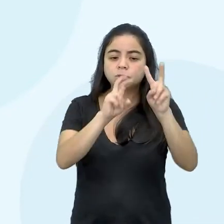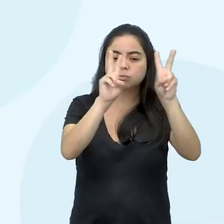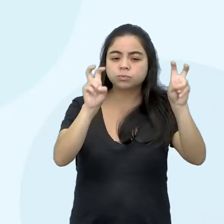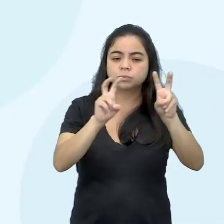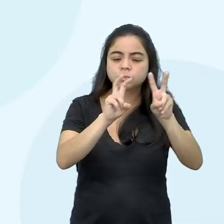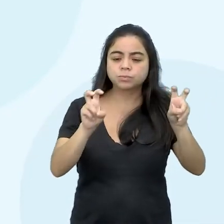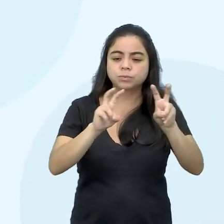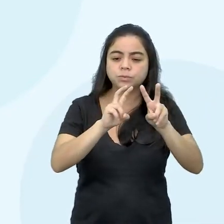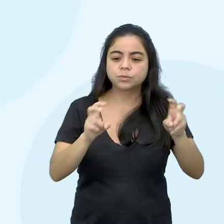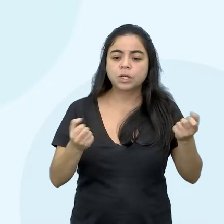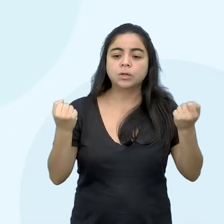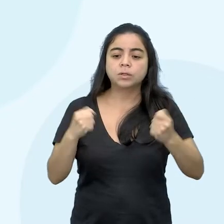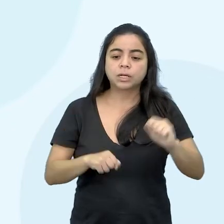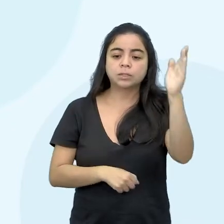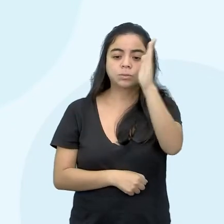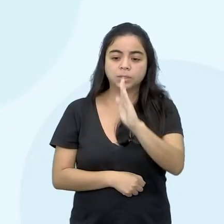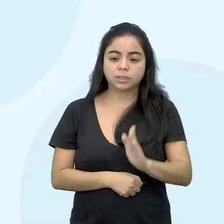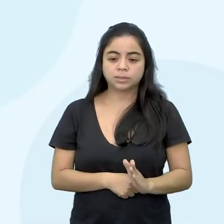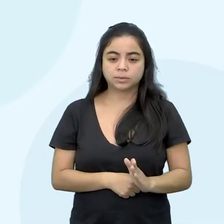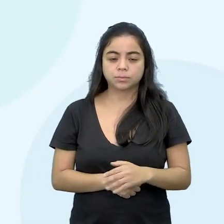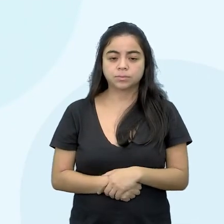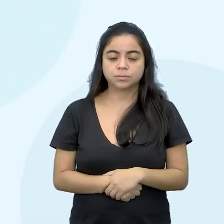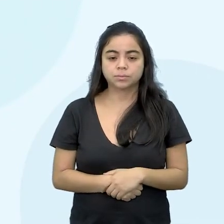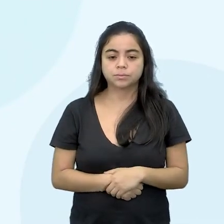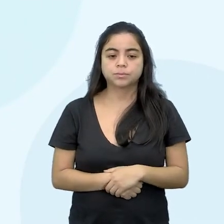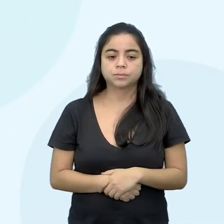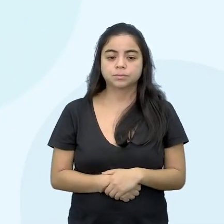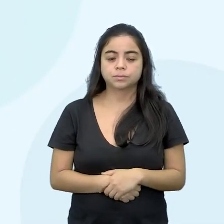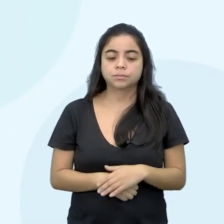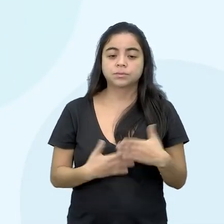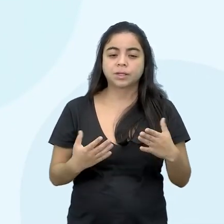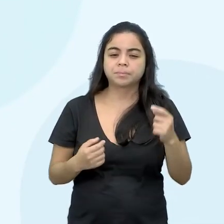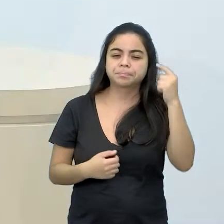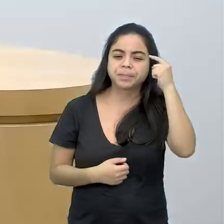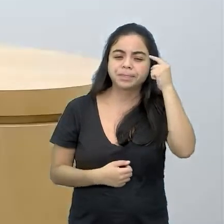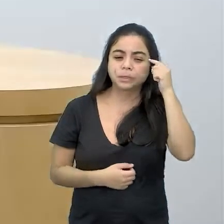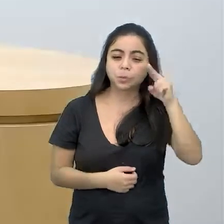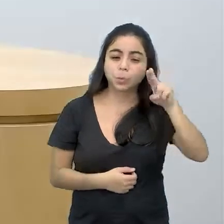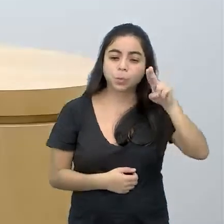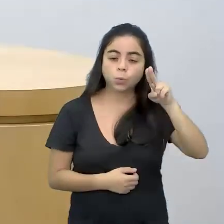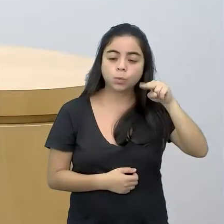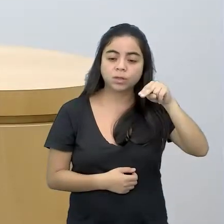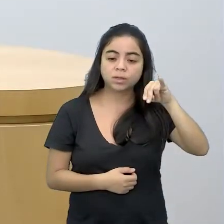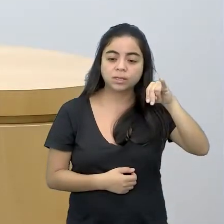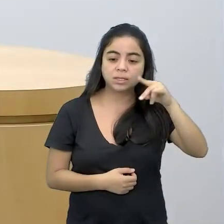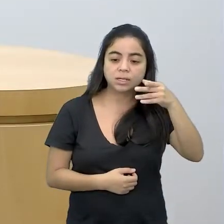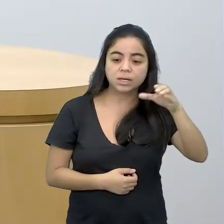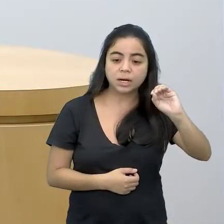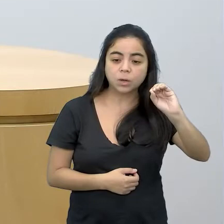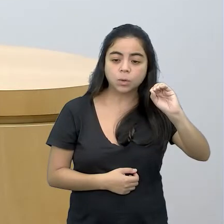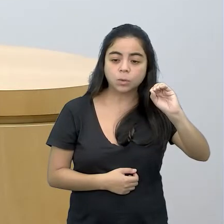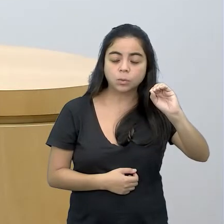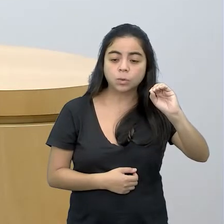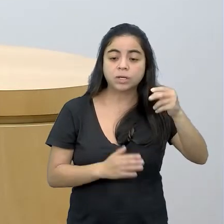de competência da União. Quando a gente fala em União, pessoal, a gente está falando em todas as 26